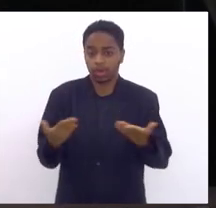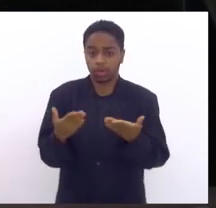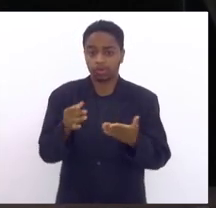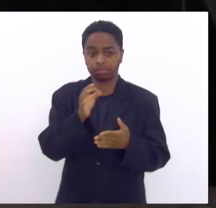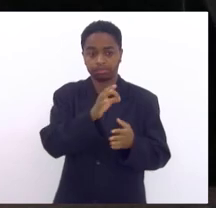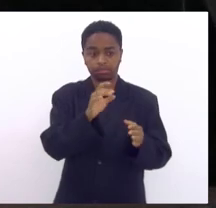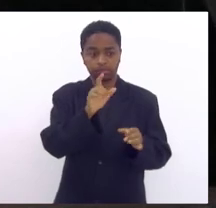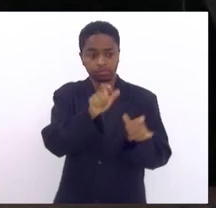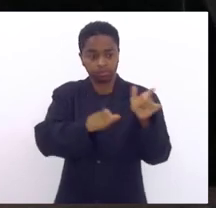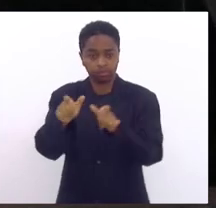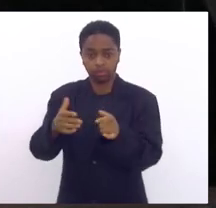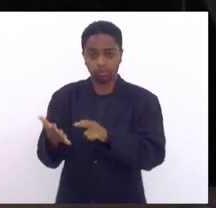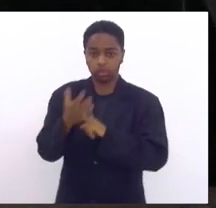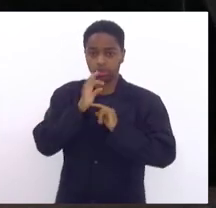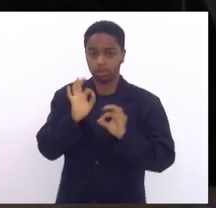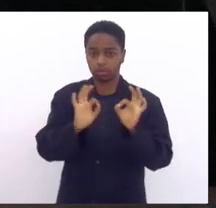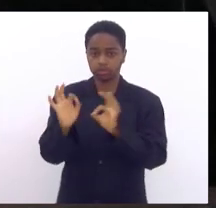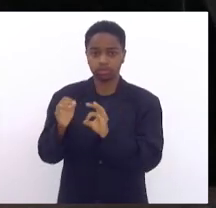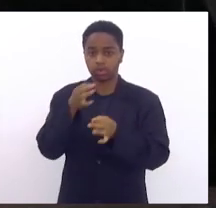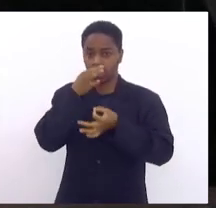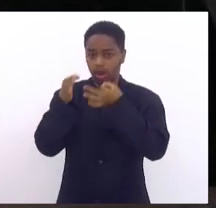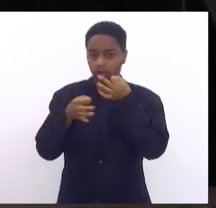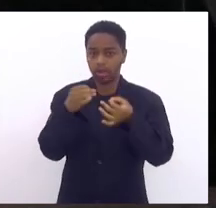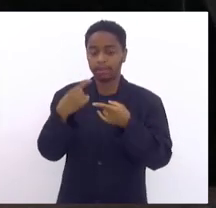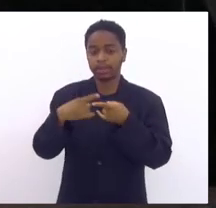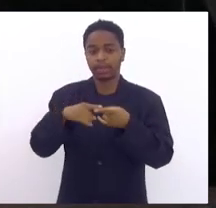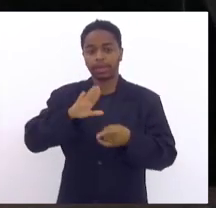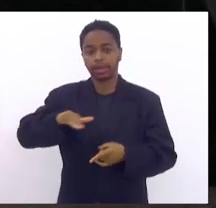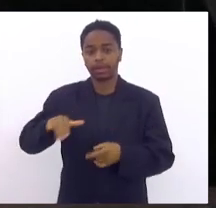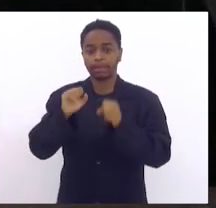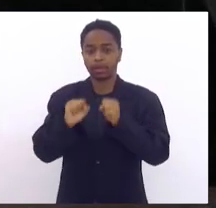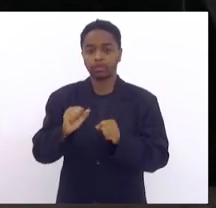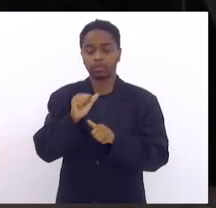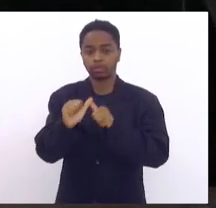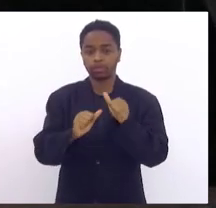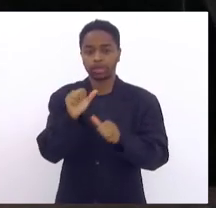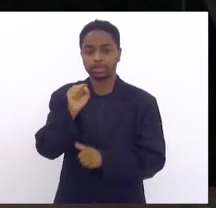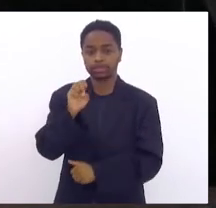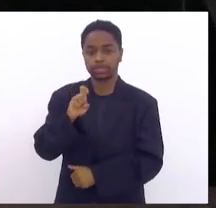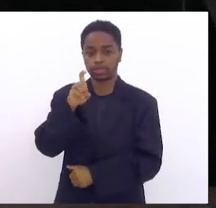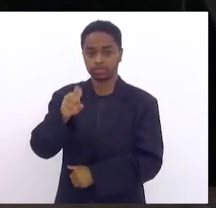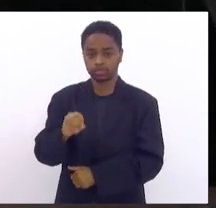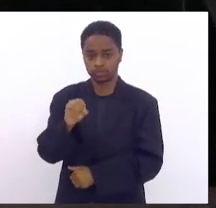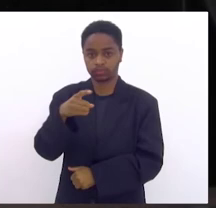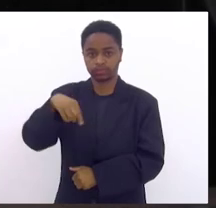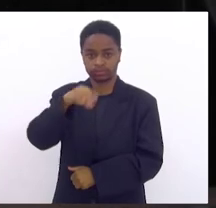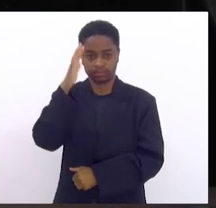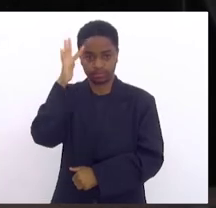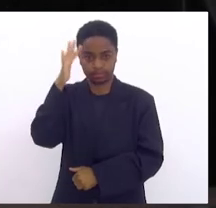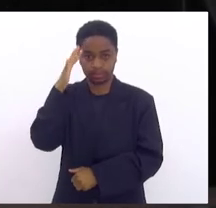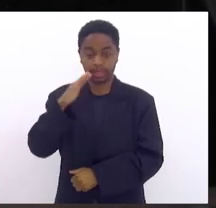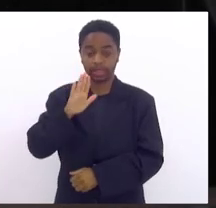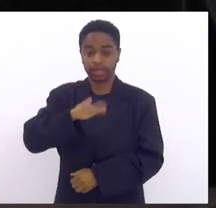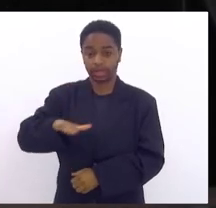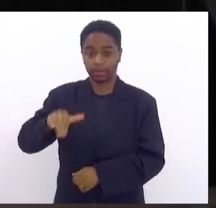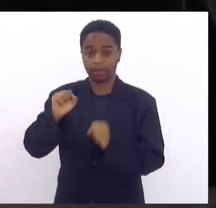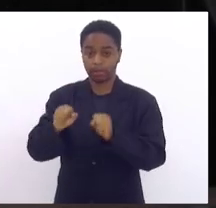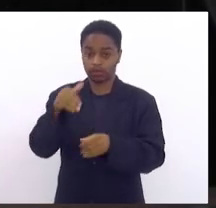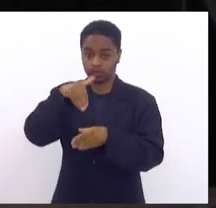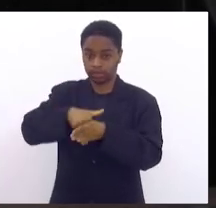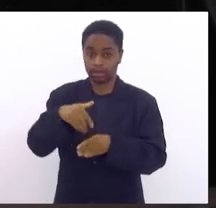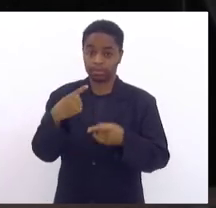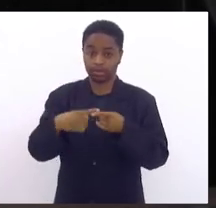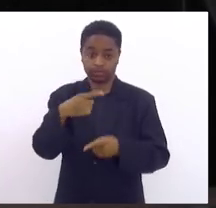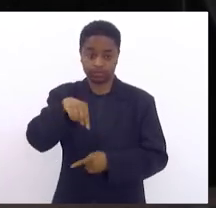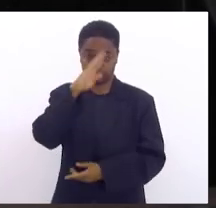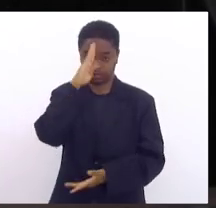trouxe um argumento. Crianças podem trocar de sexo na cabeça de vocês. Crianças podem votar, porque 16 anos para